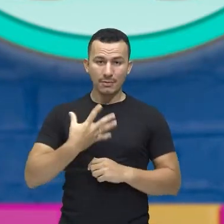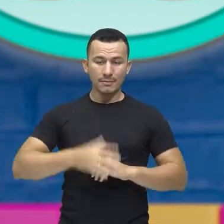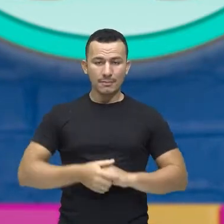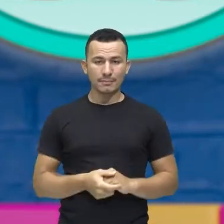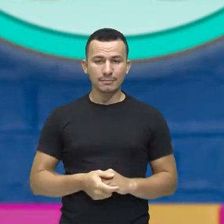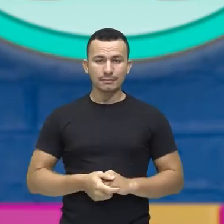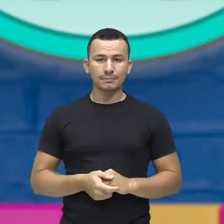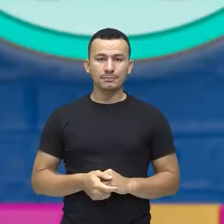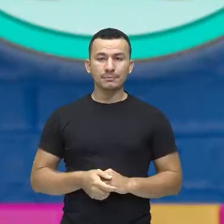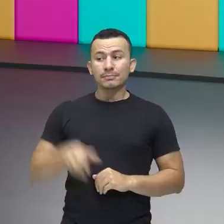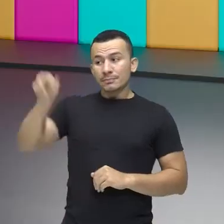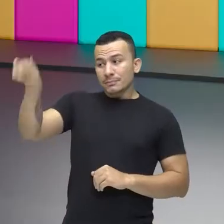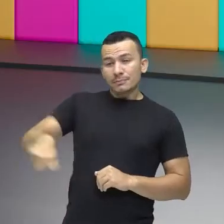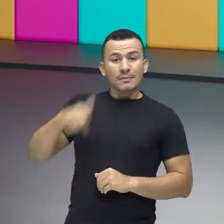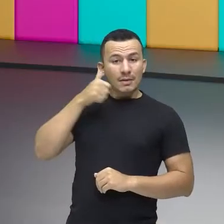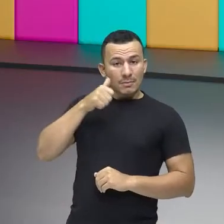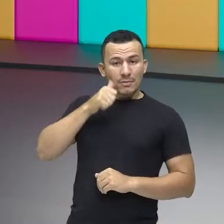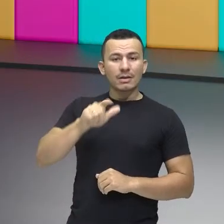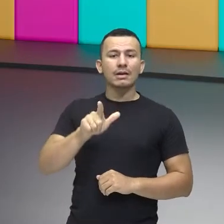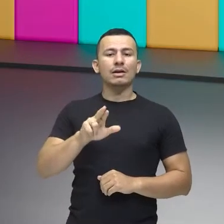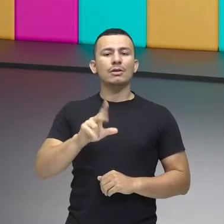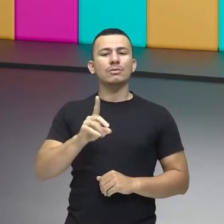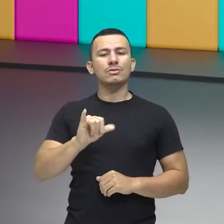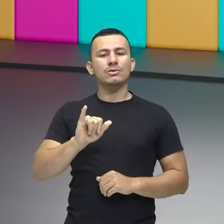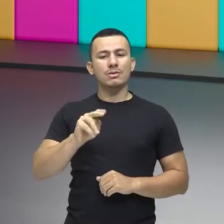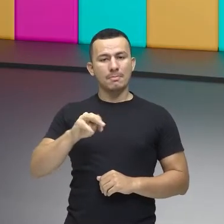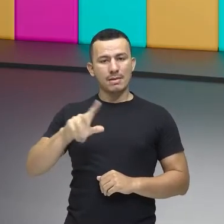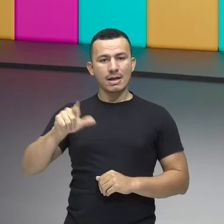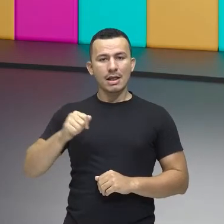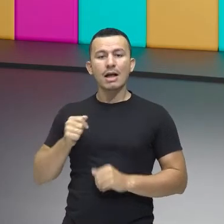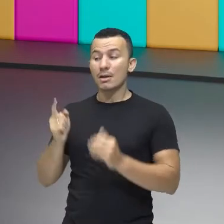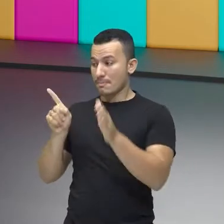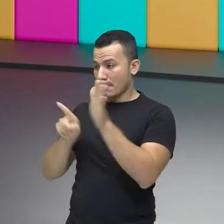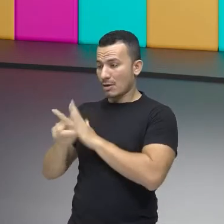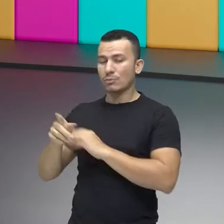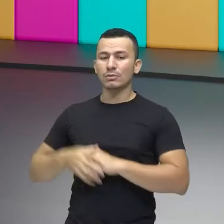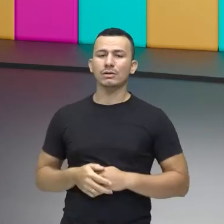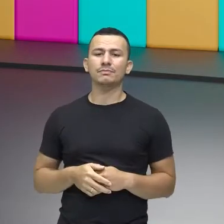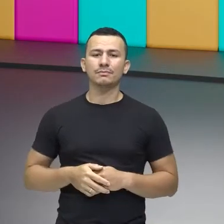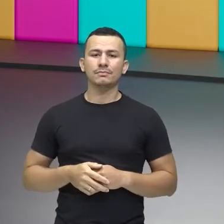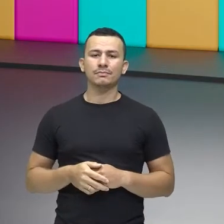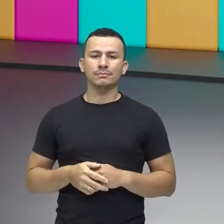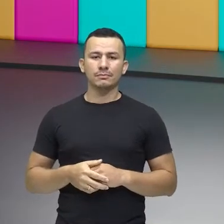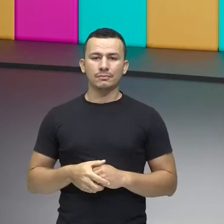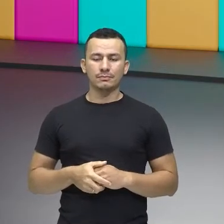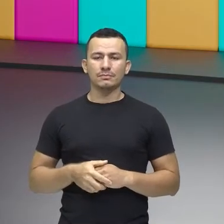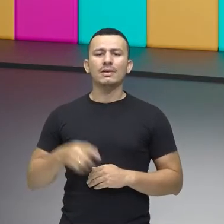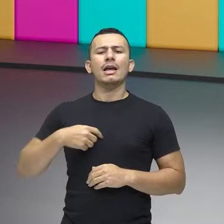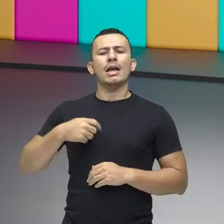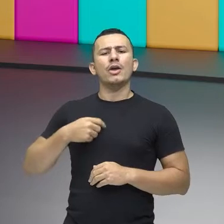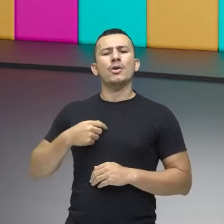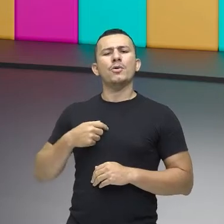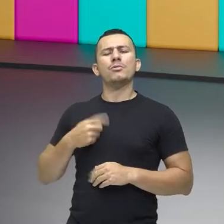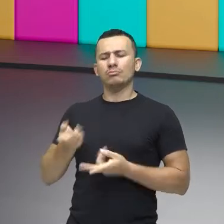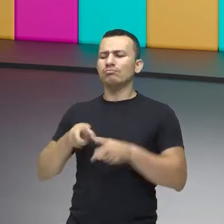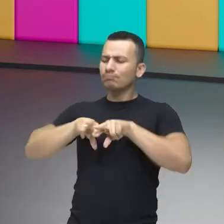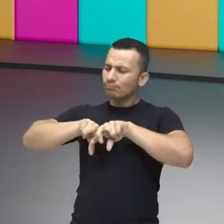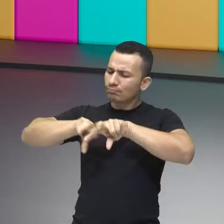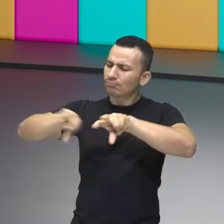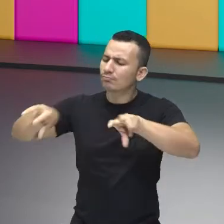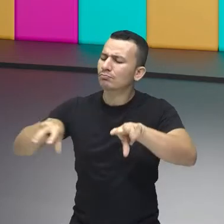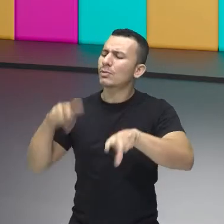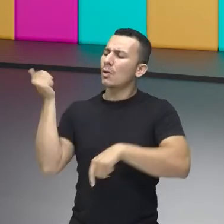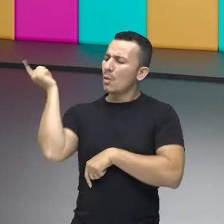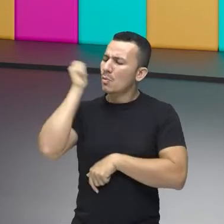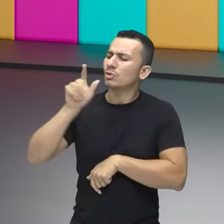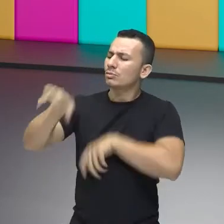Olha só, a Ludmila, ela continua interagindo conosco e ela diz assim, tentando buscar o melhor sempre, mentalmente,